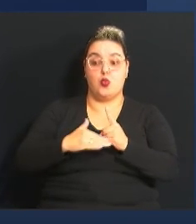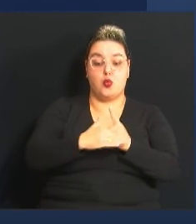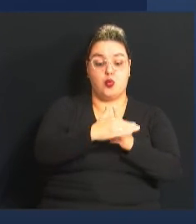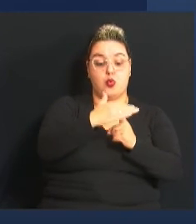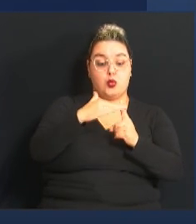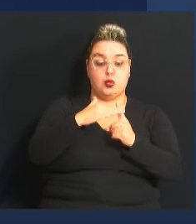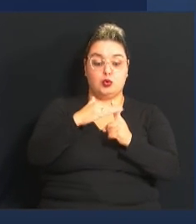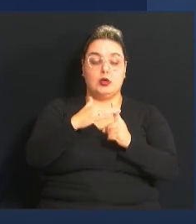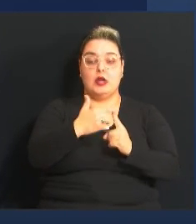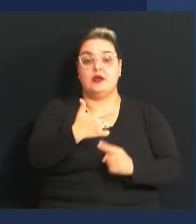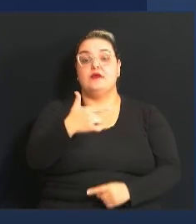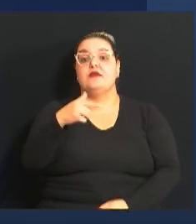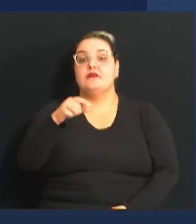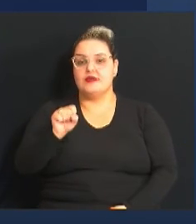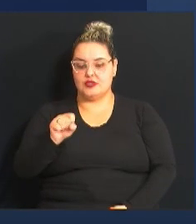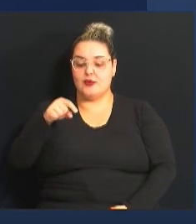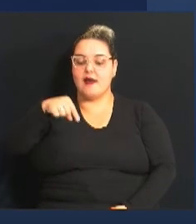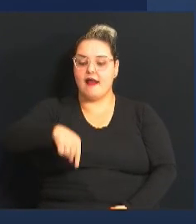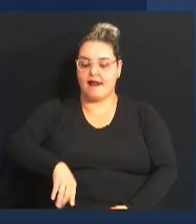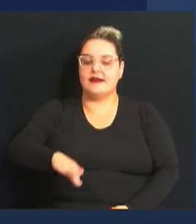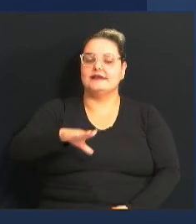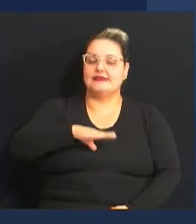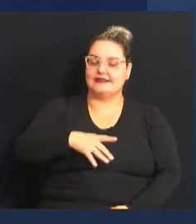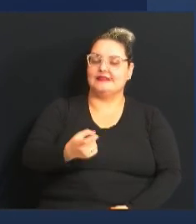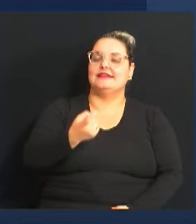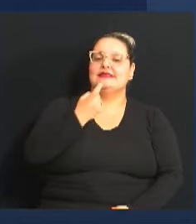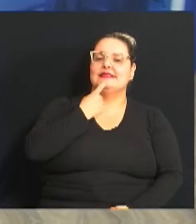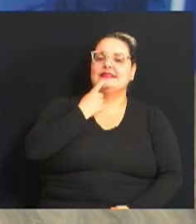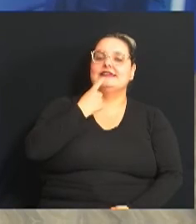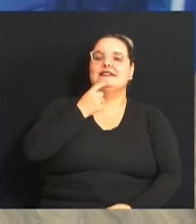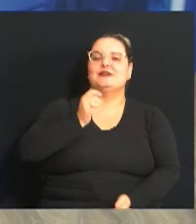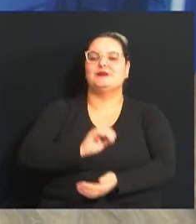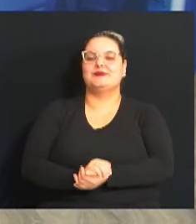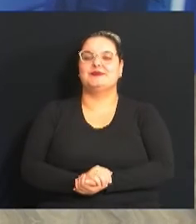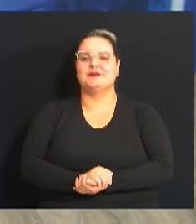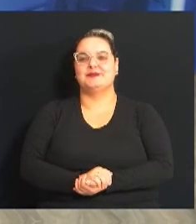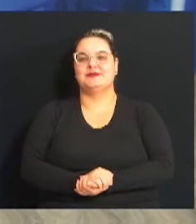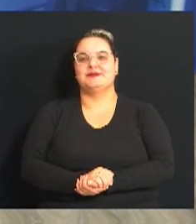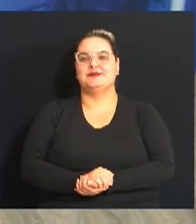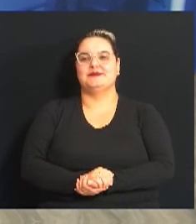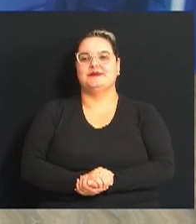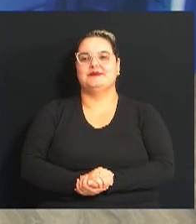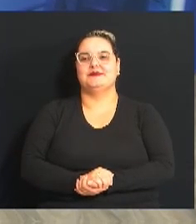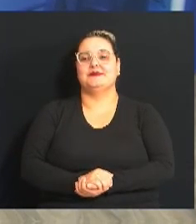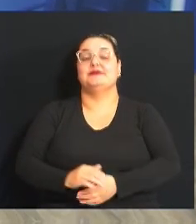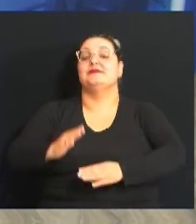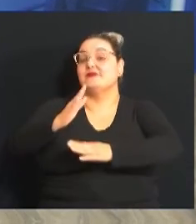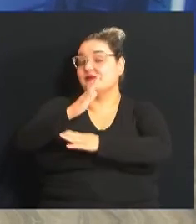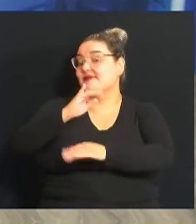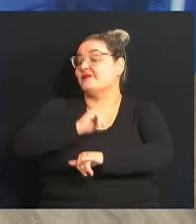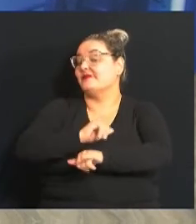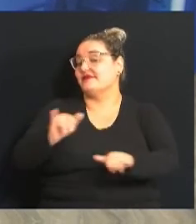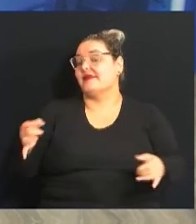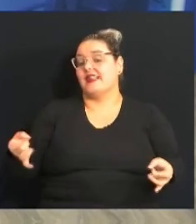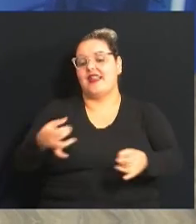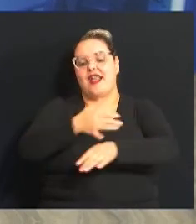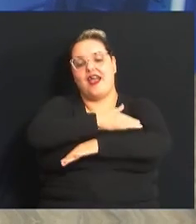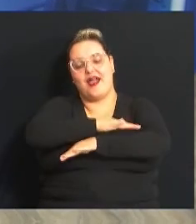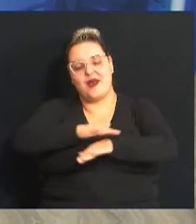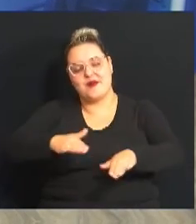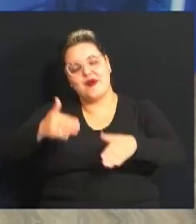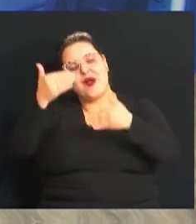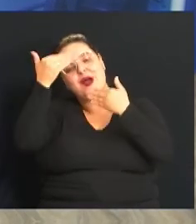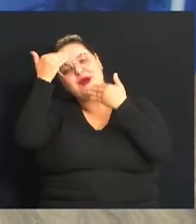28 graus aqui na cidade de Campinas. O Câmara Notícia fica por aqui.